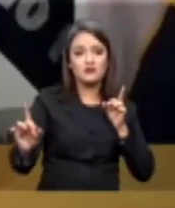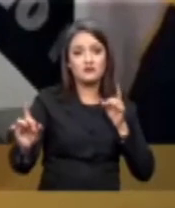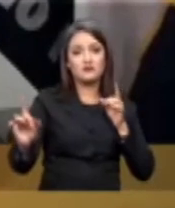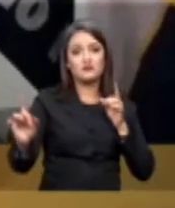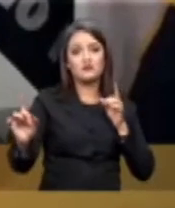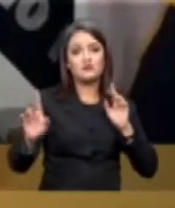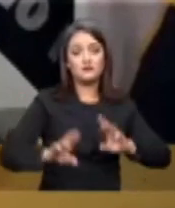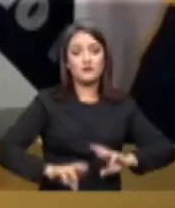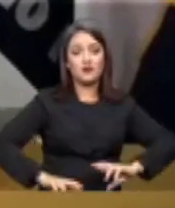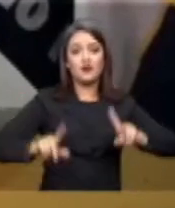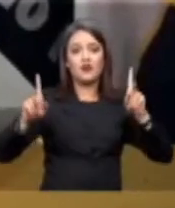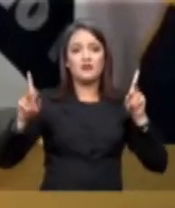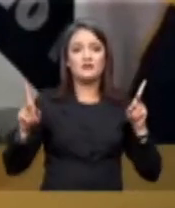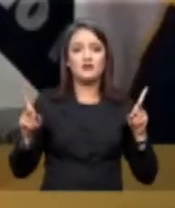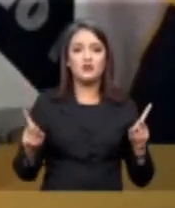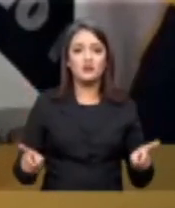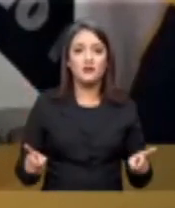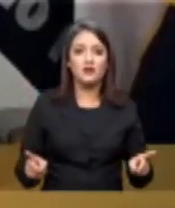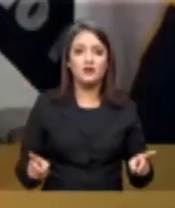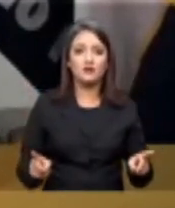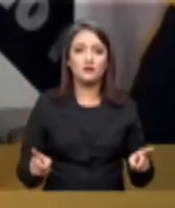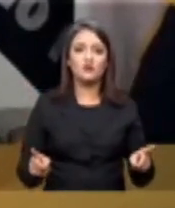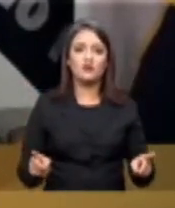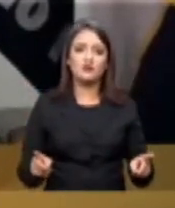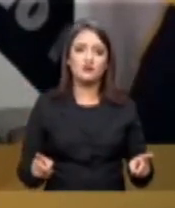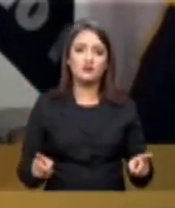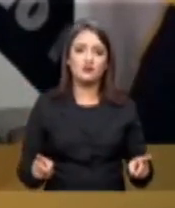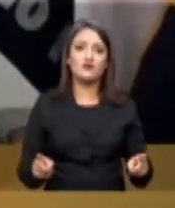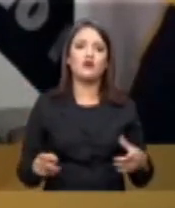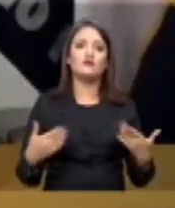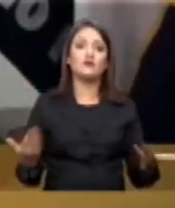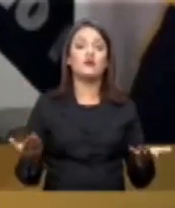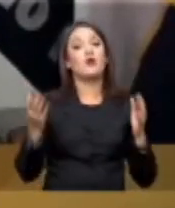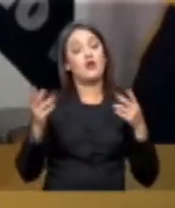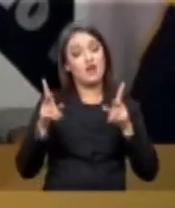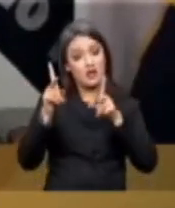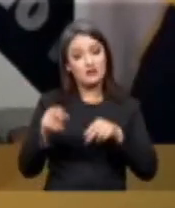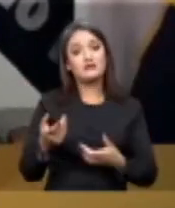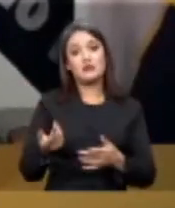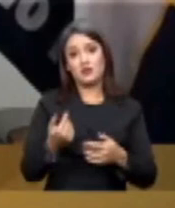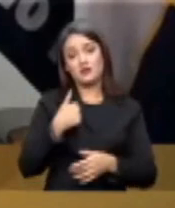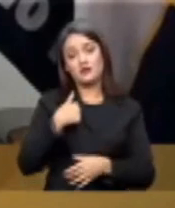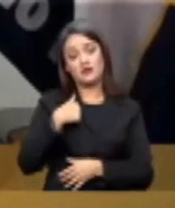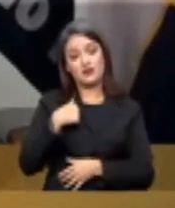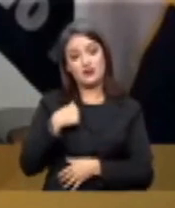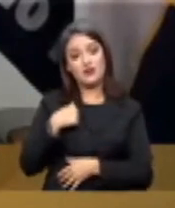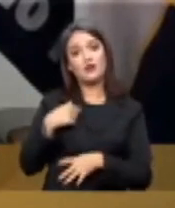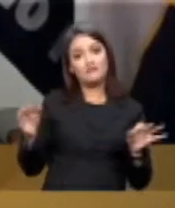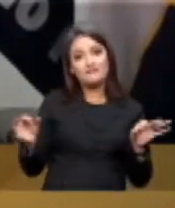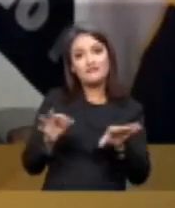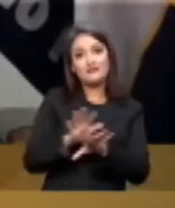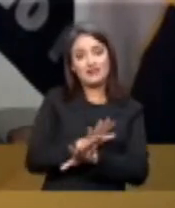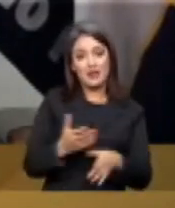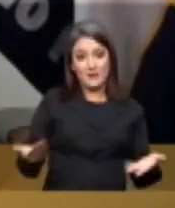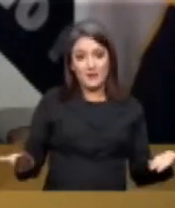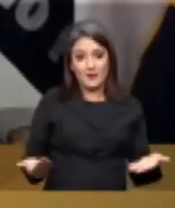das diferenças. É assim, senhor presidente, que eu agradeço a oportunidade desta fala